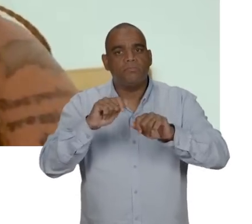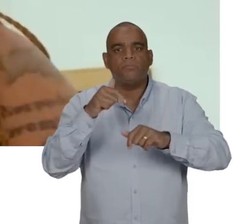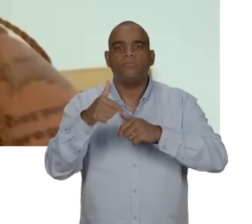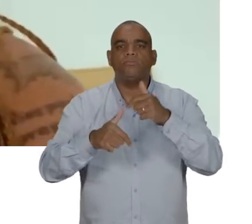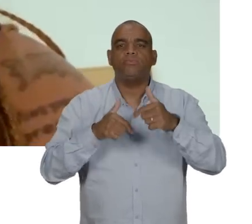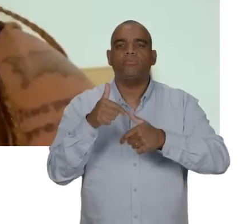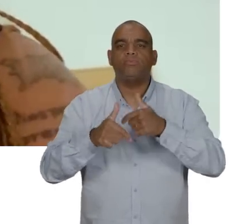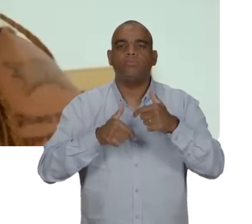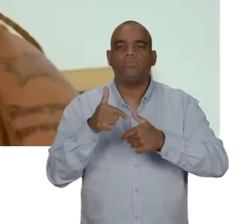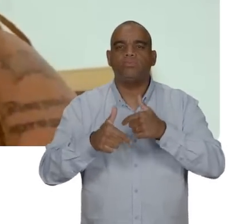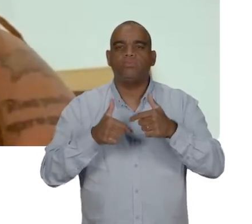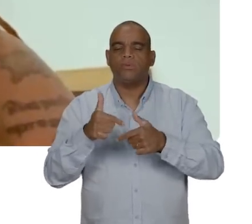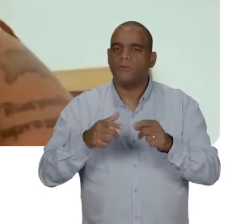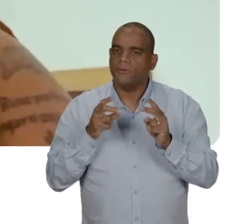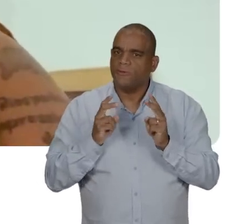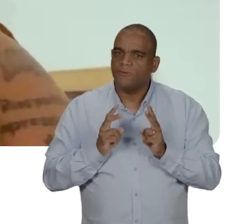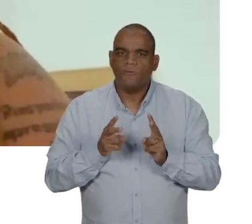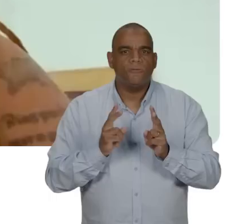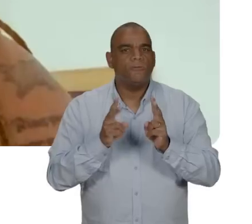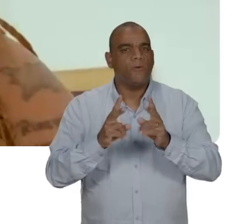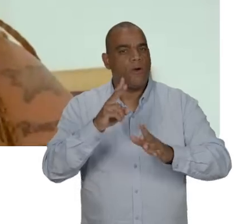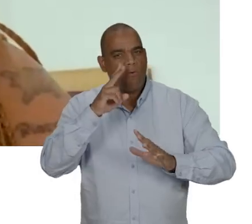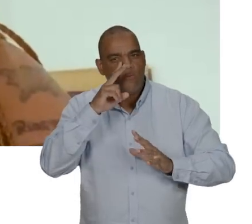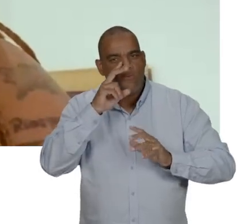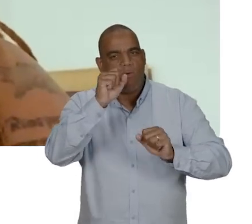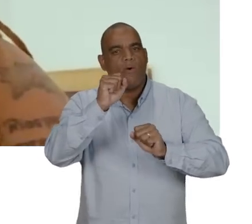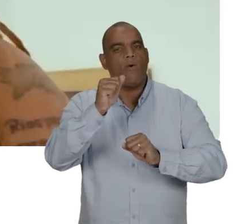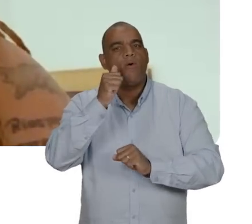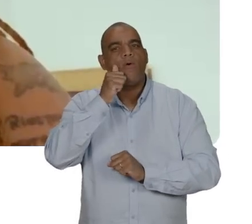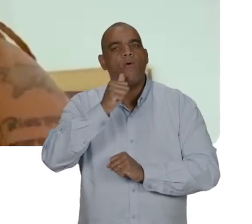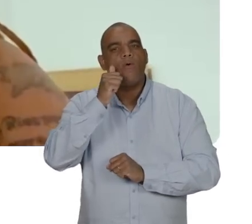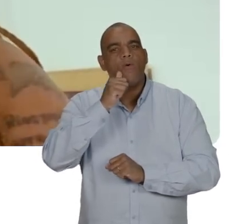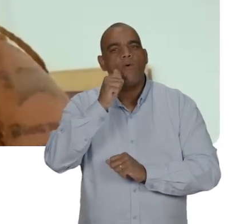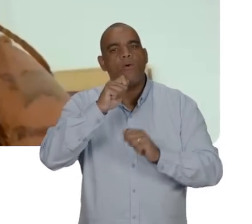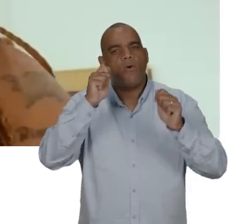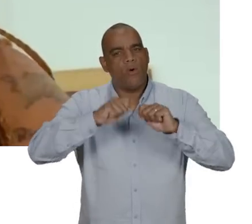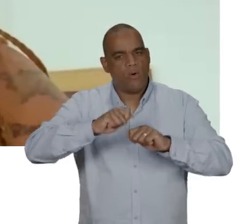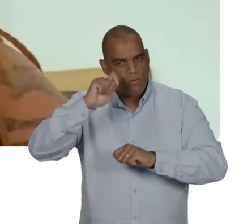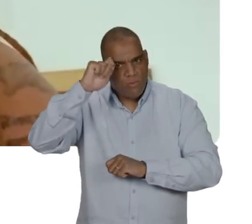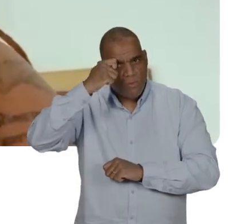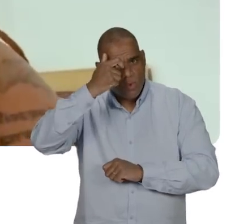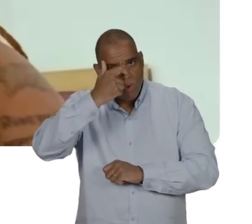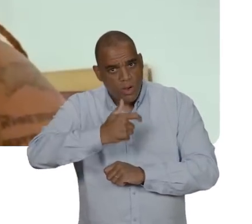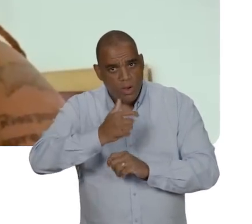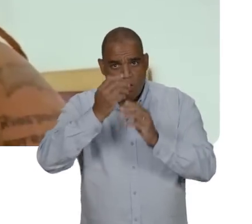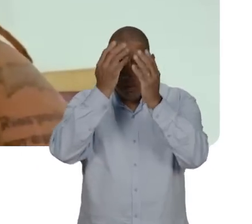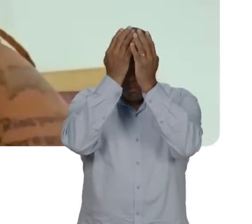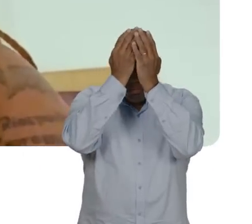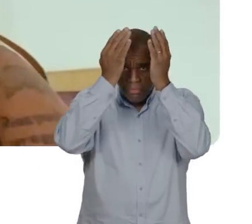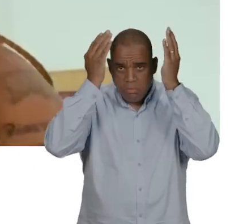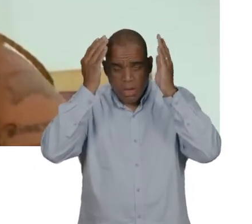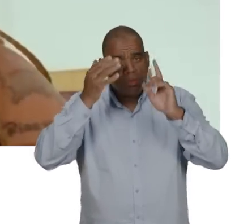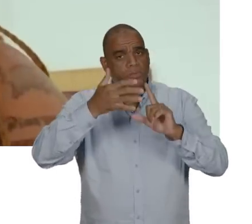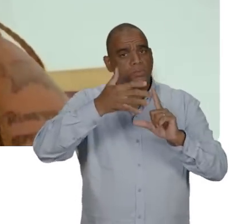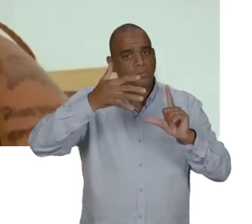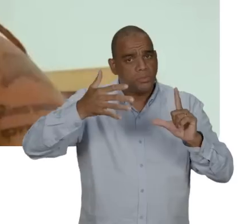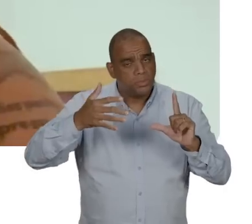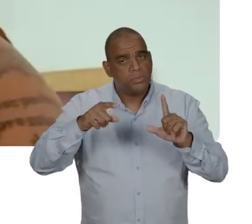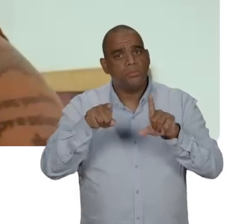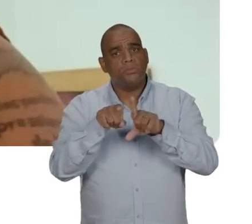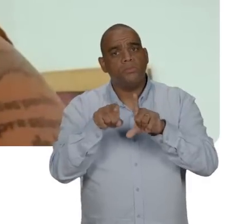decisão. Então, o trabalho que a gente tem feito é um trabalho para, acima de tudo, fortalecer mulheres negras,